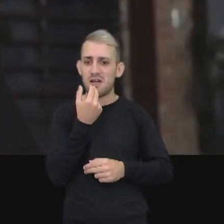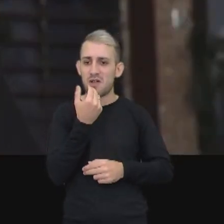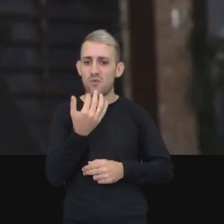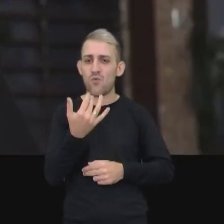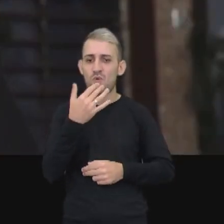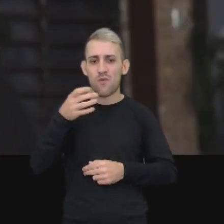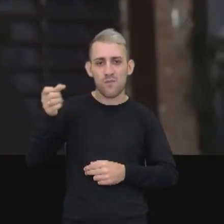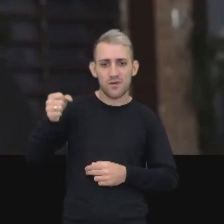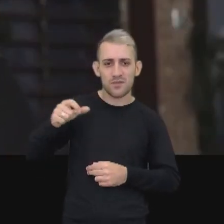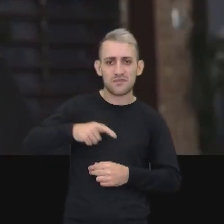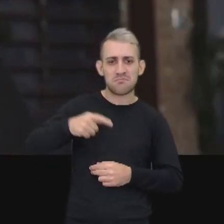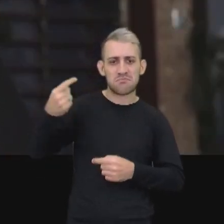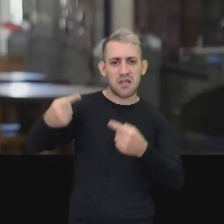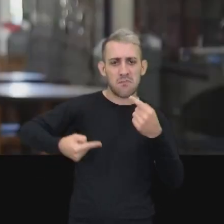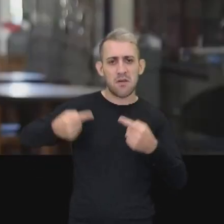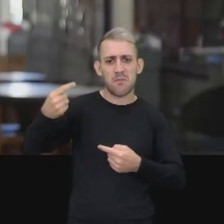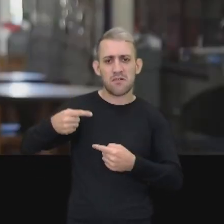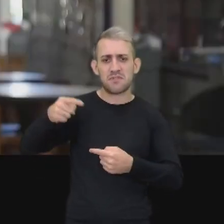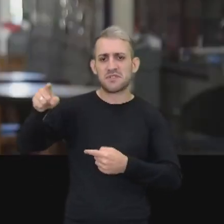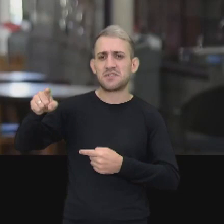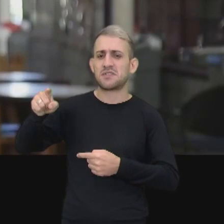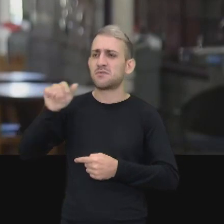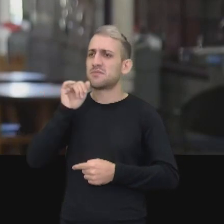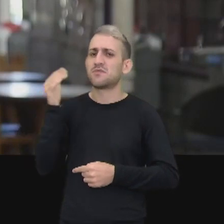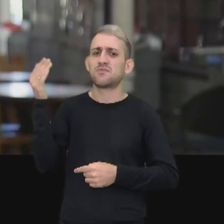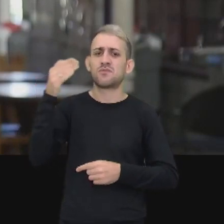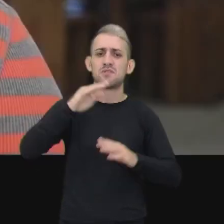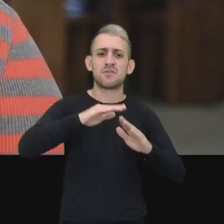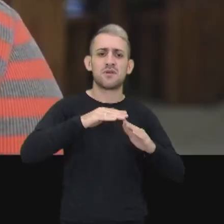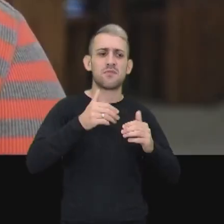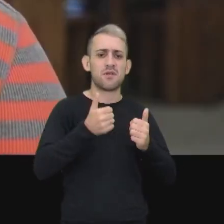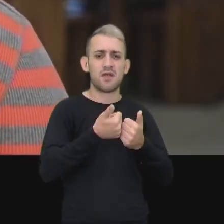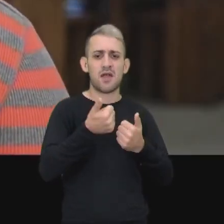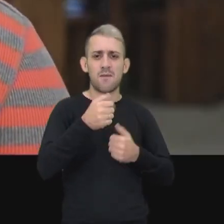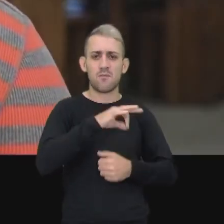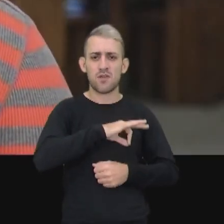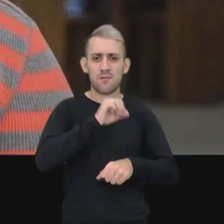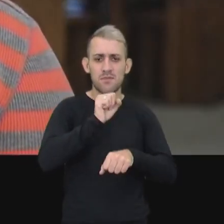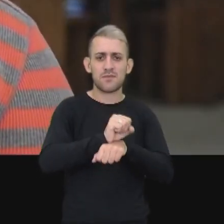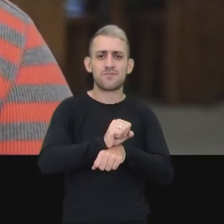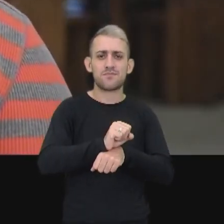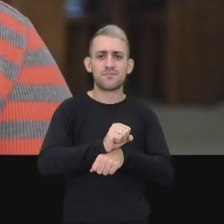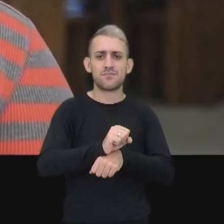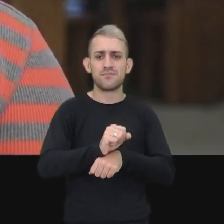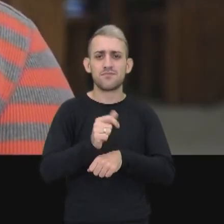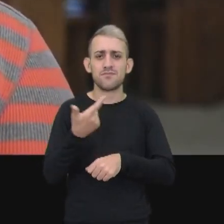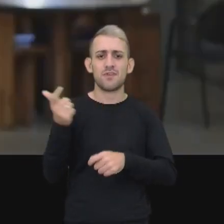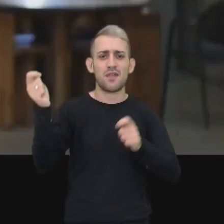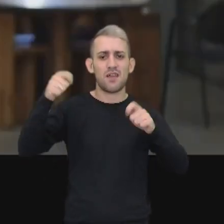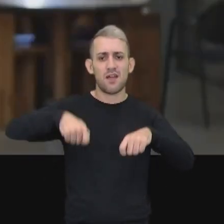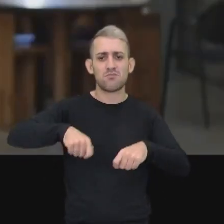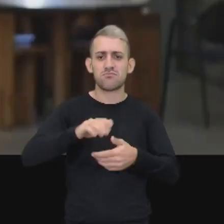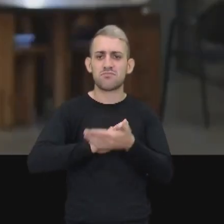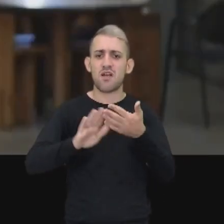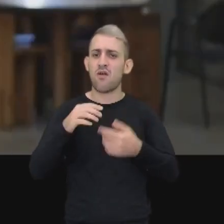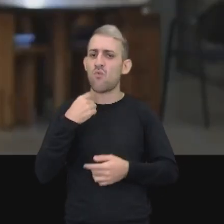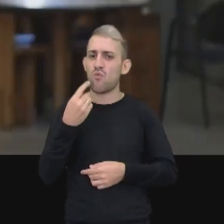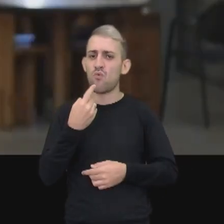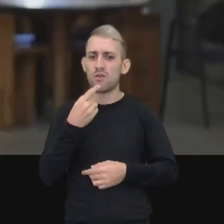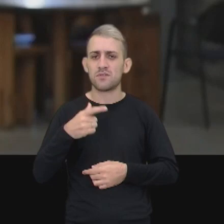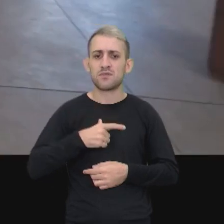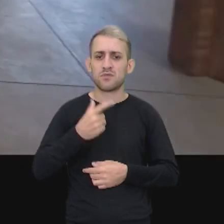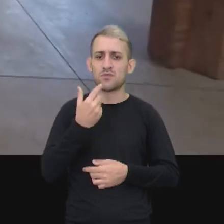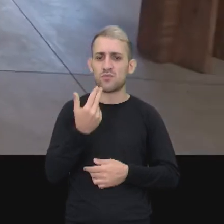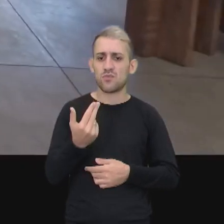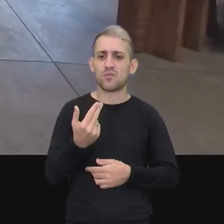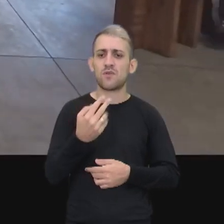vezes que eu saí mais ou menos desarrumado, fui na padaria, a polícia me parou. É você nunca ter sua capacidade duvidada, sabe? É algo que tem que ser